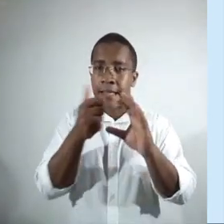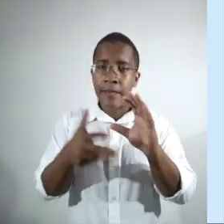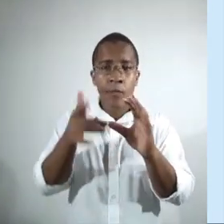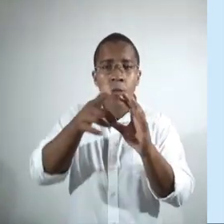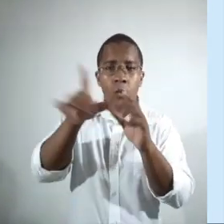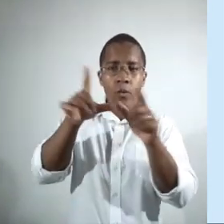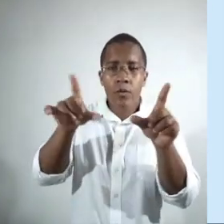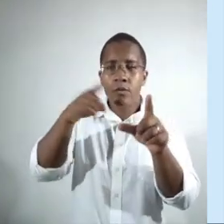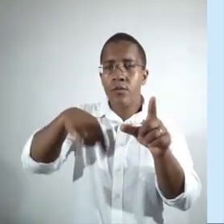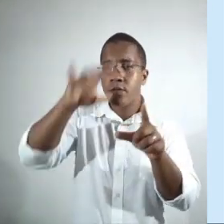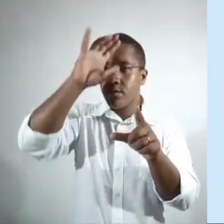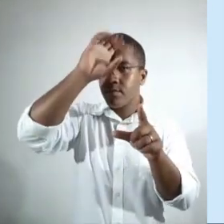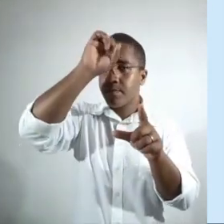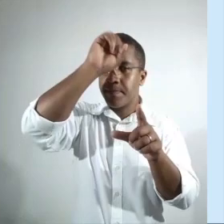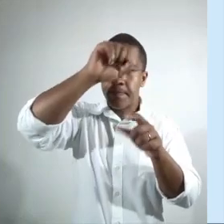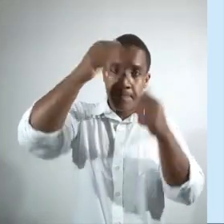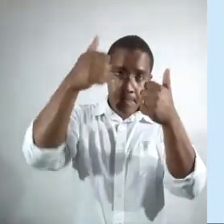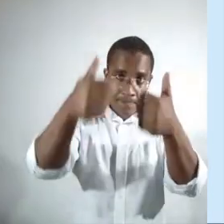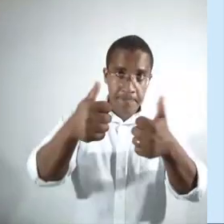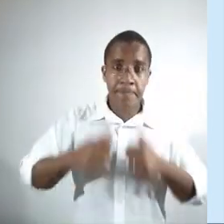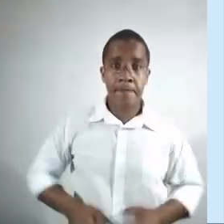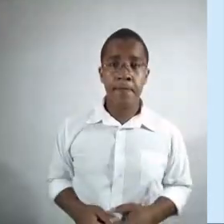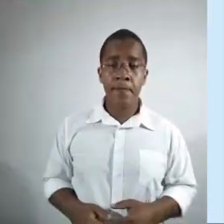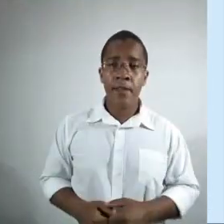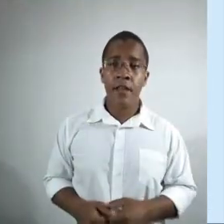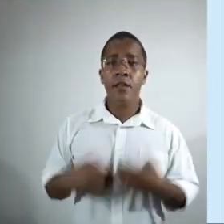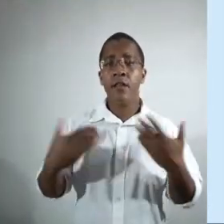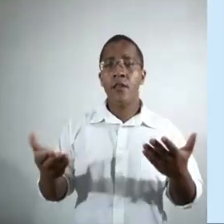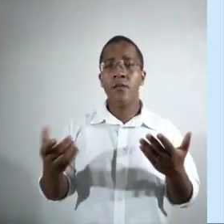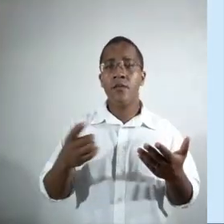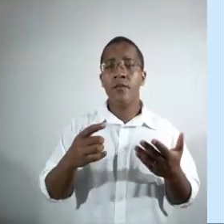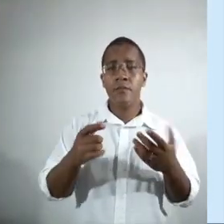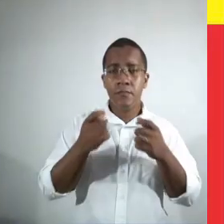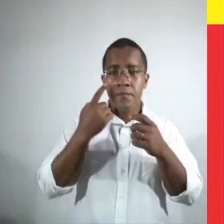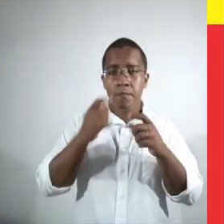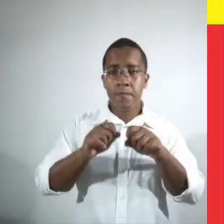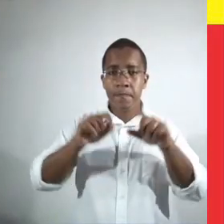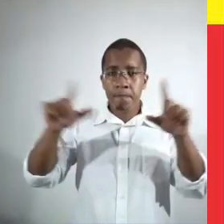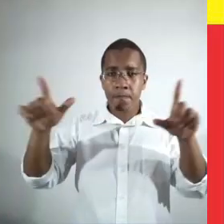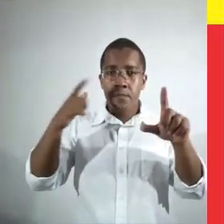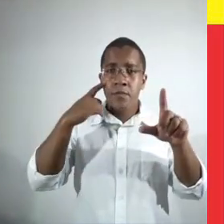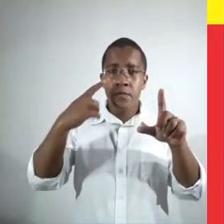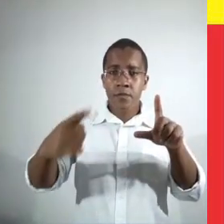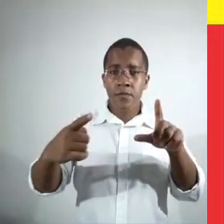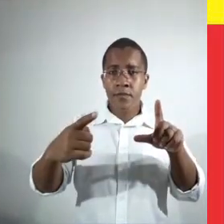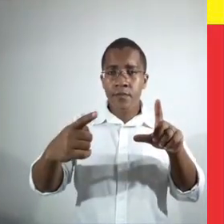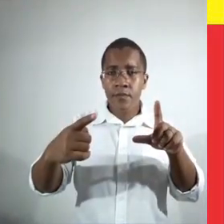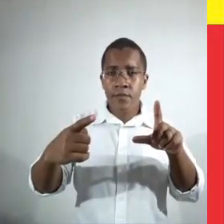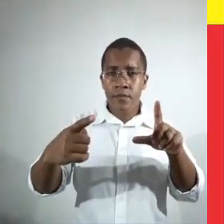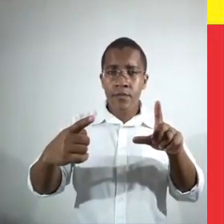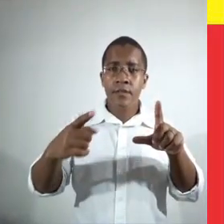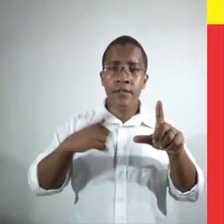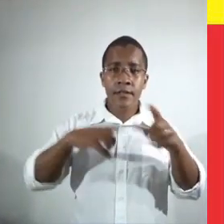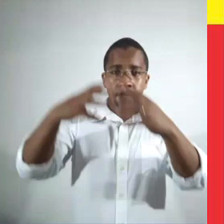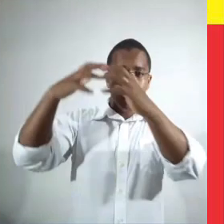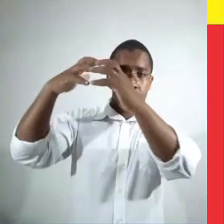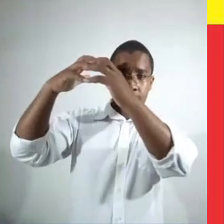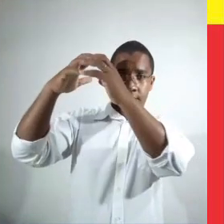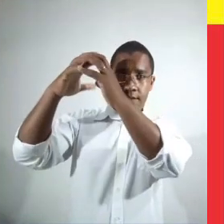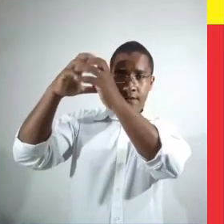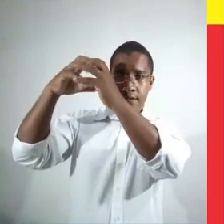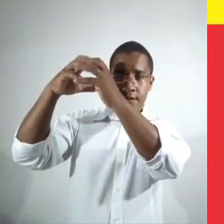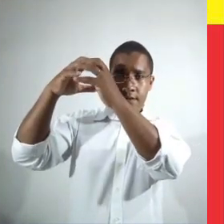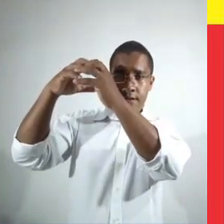mais na frente, certo? Então vejam só, na nossa próxima imagem, você vê aí o